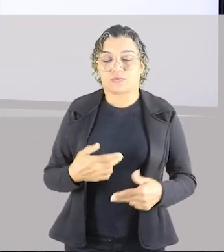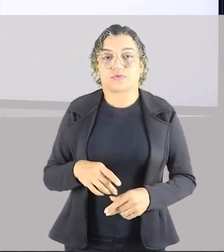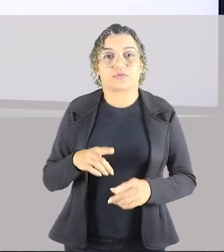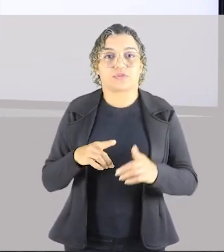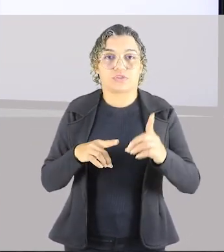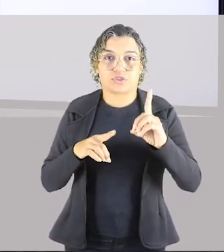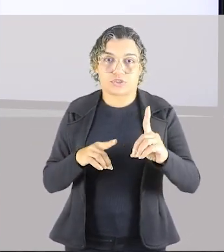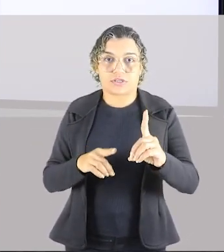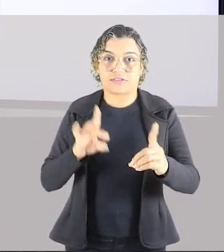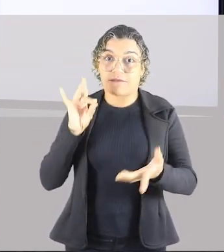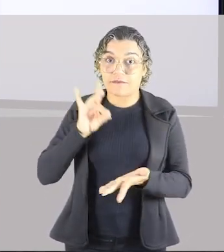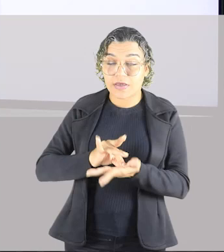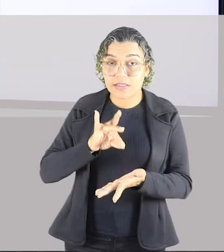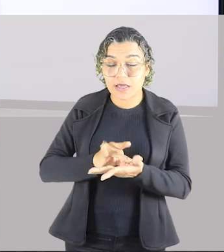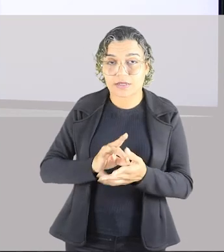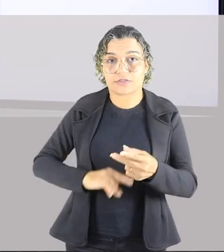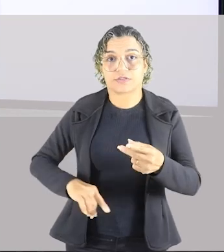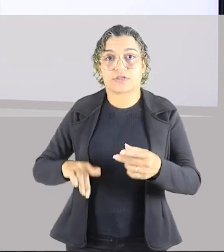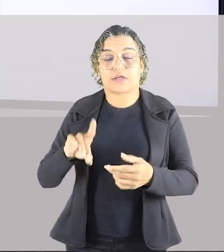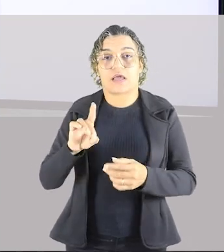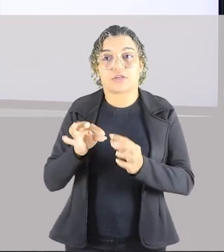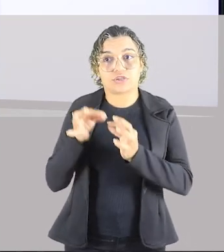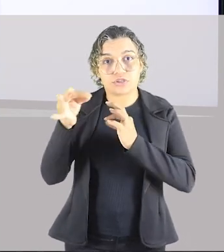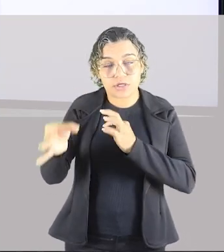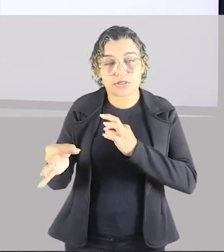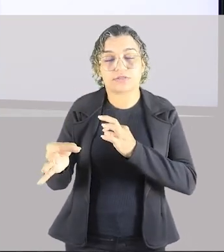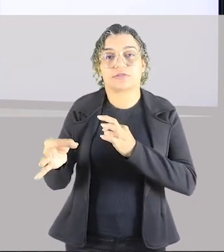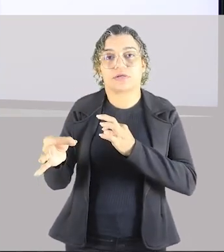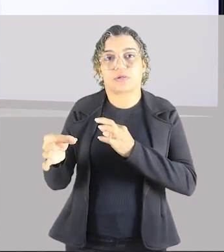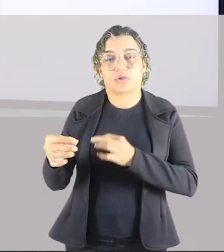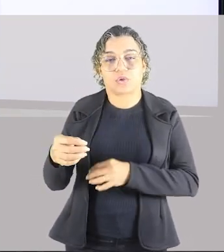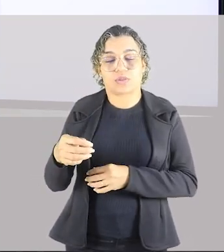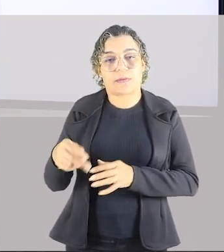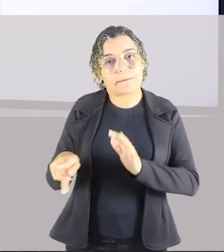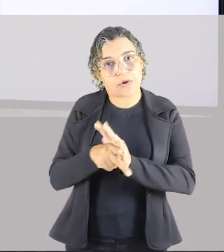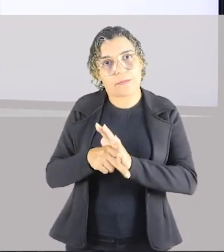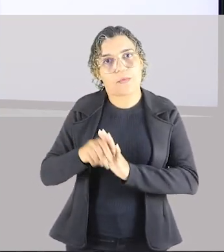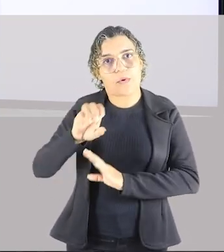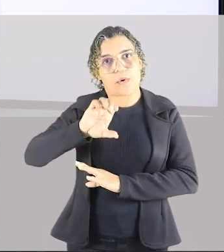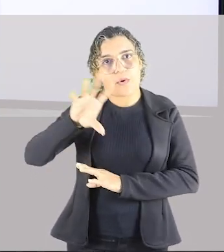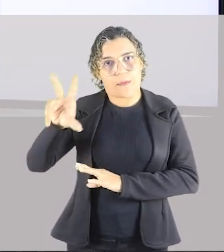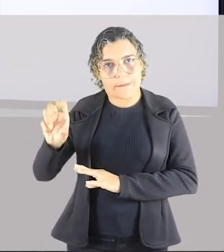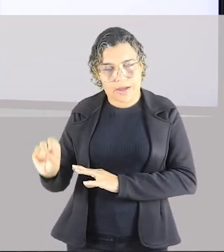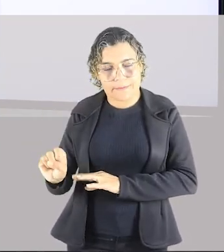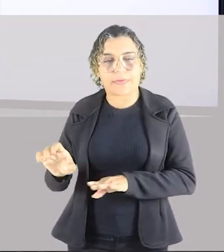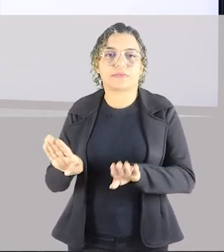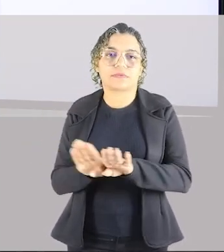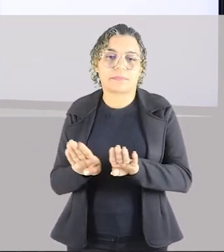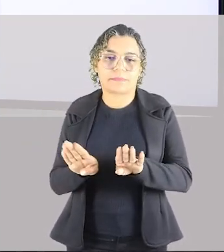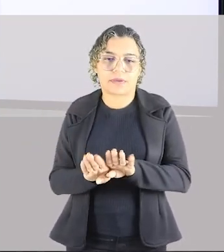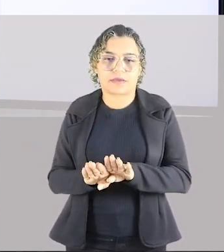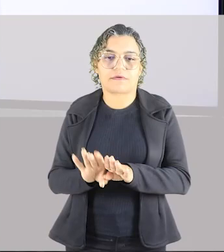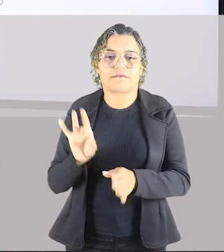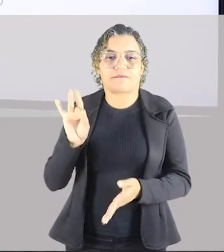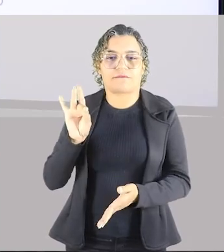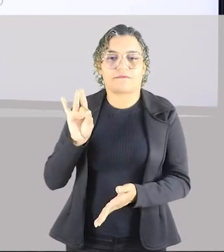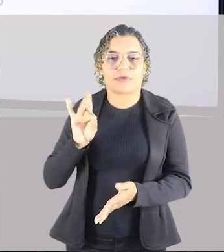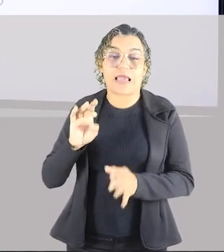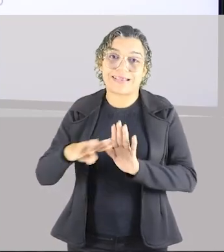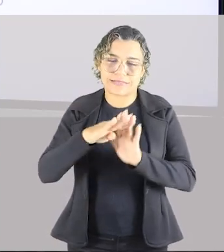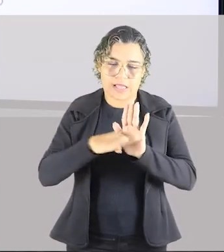Distância real, distância no mapa e a escala. Fechou? Rega, Marco. Vamos praticar isso?